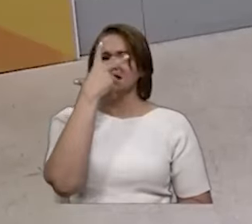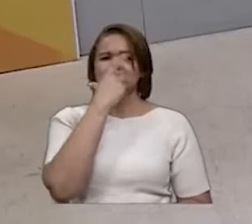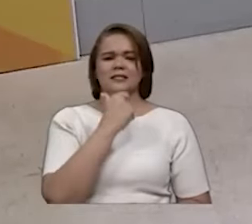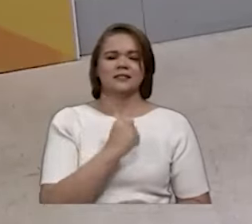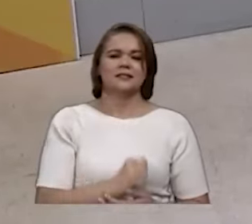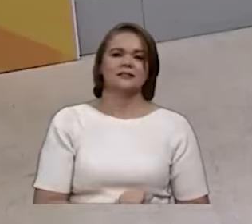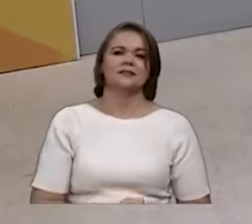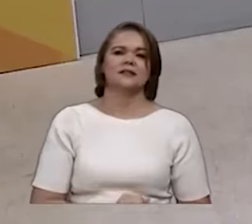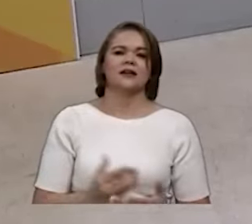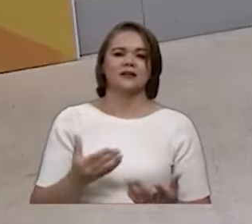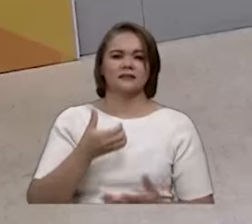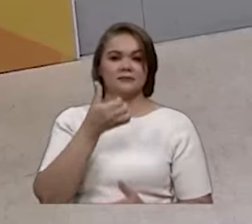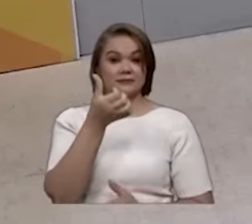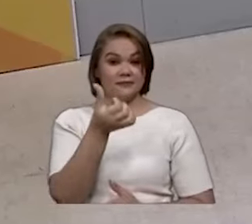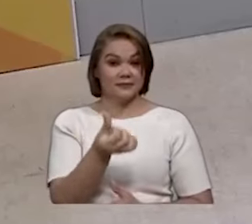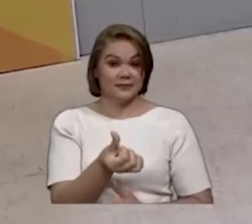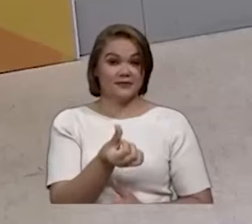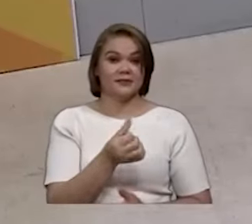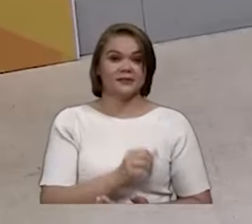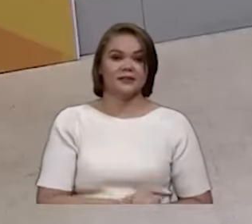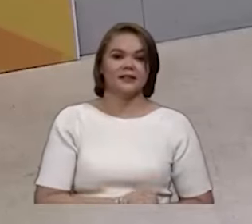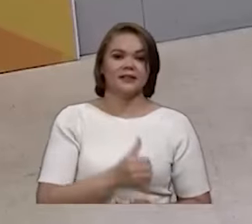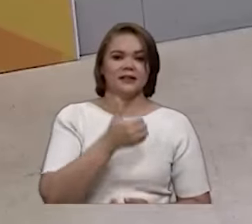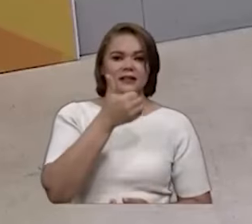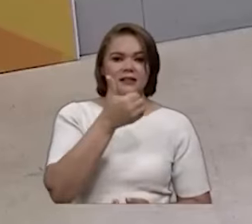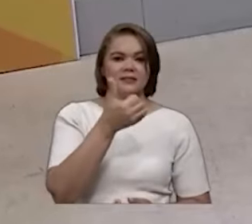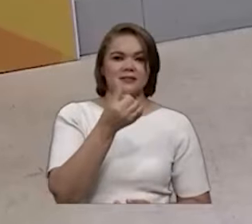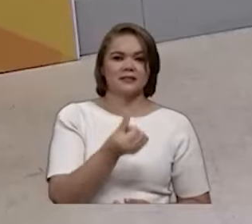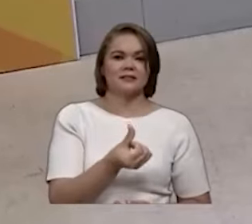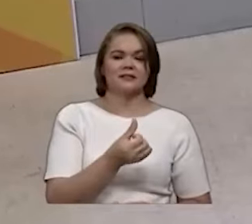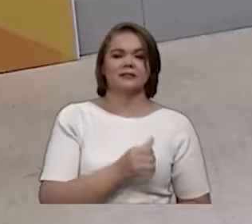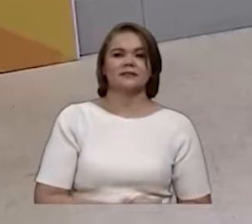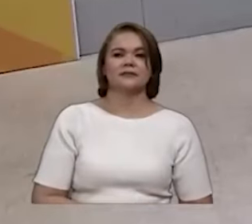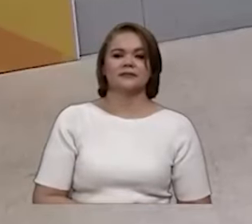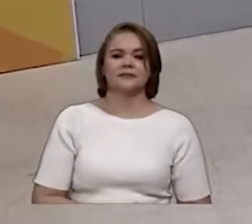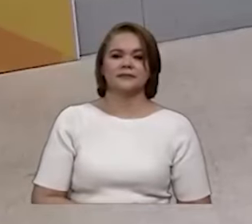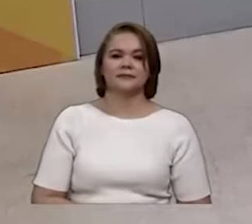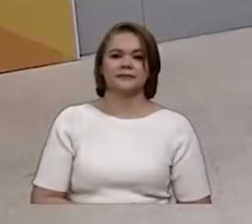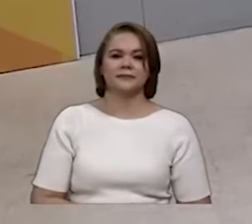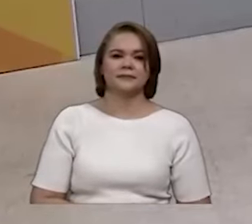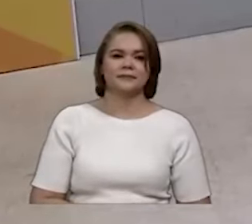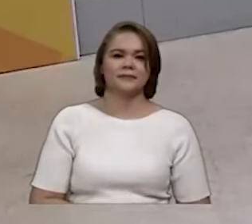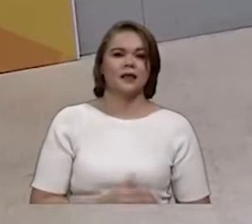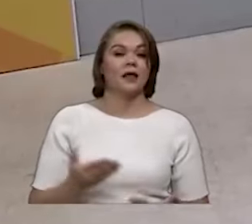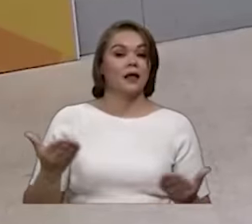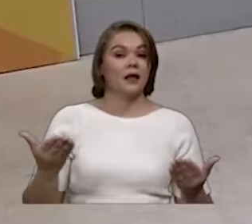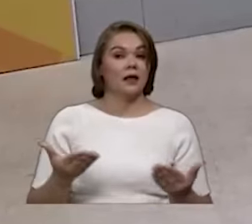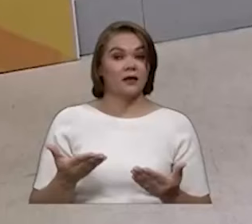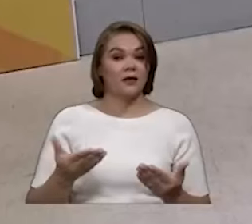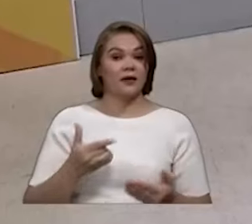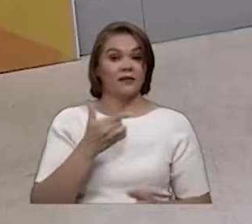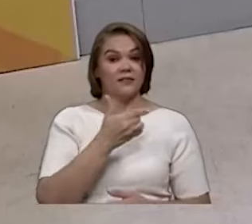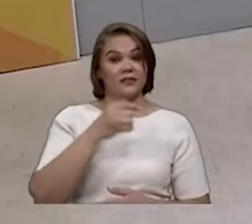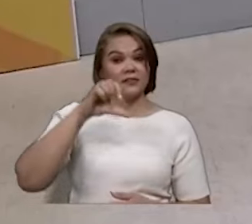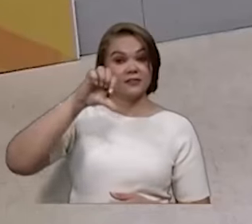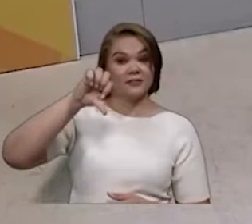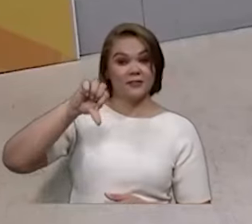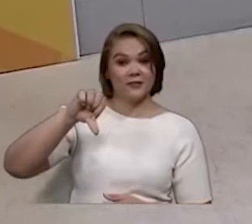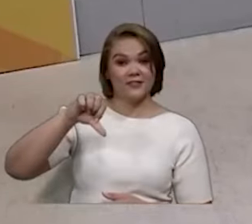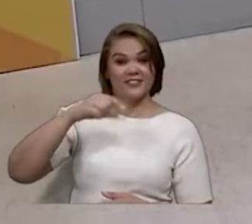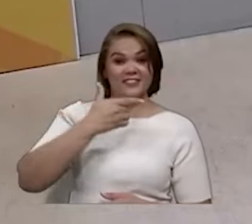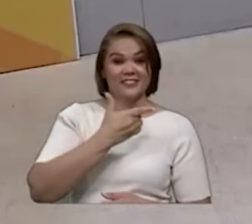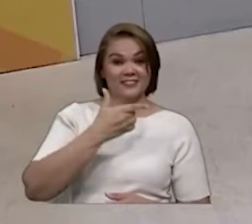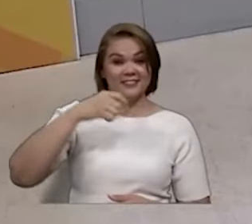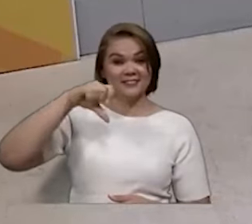16, 16. E agora, 29, é